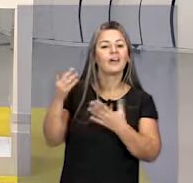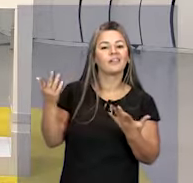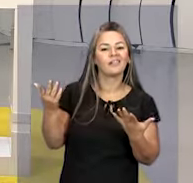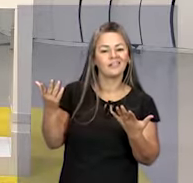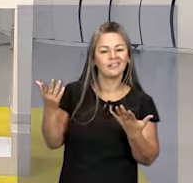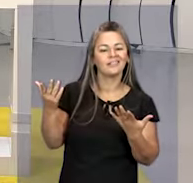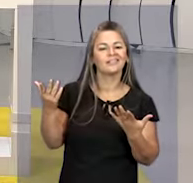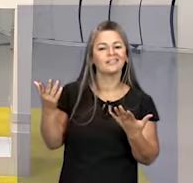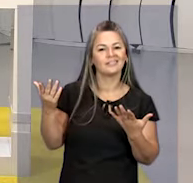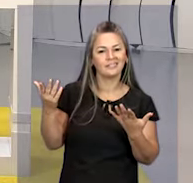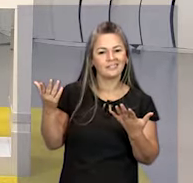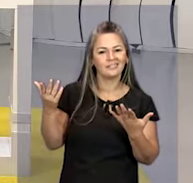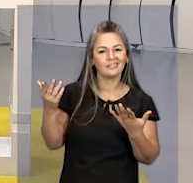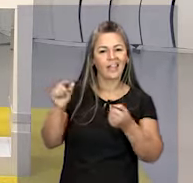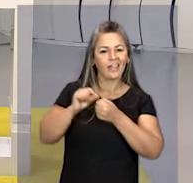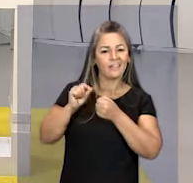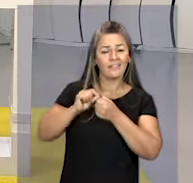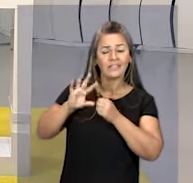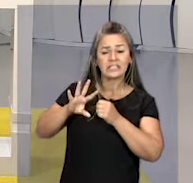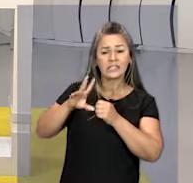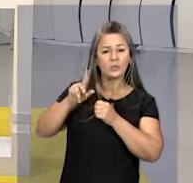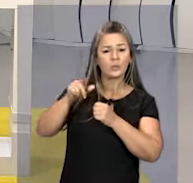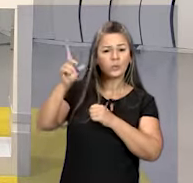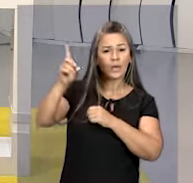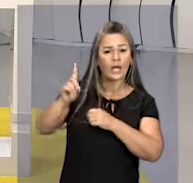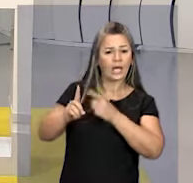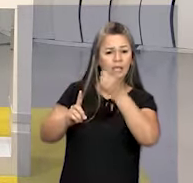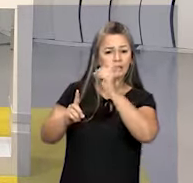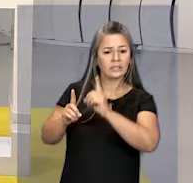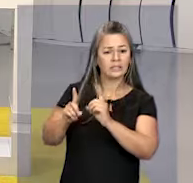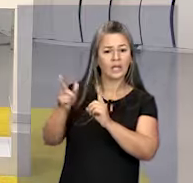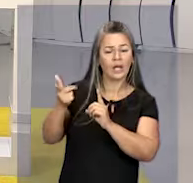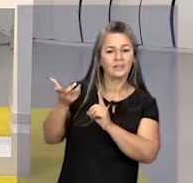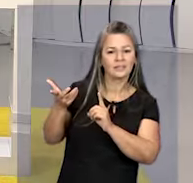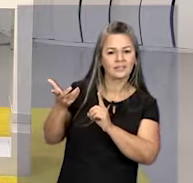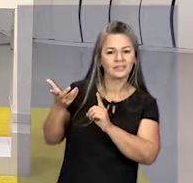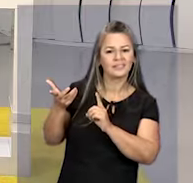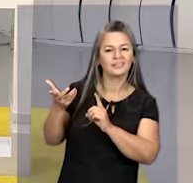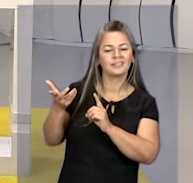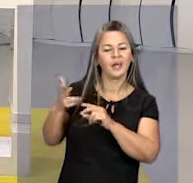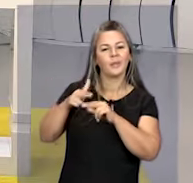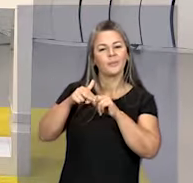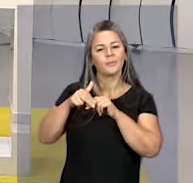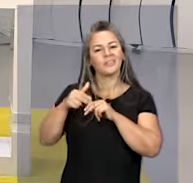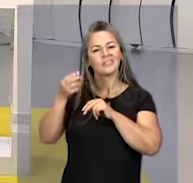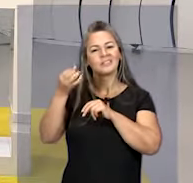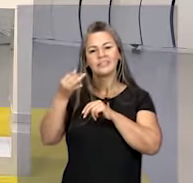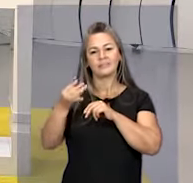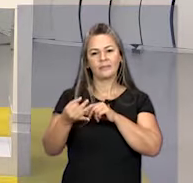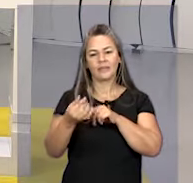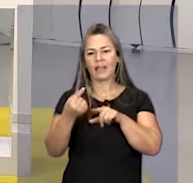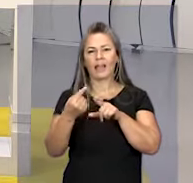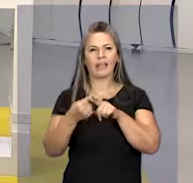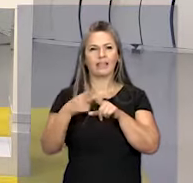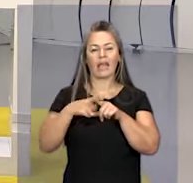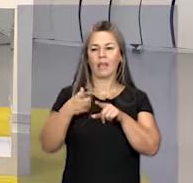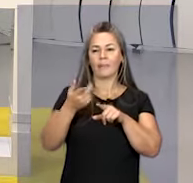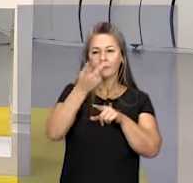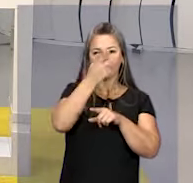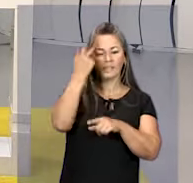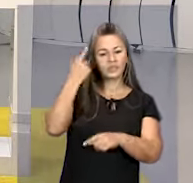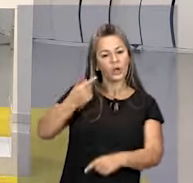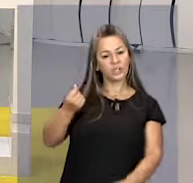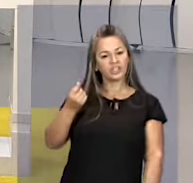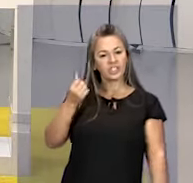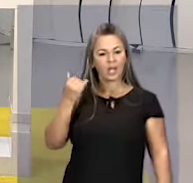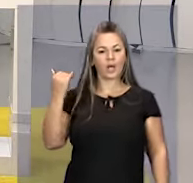herança para os seus filhos. E essa é uma forma também de explicar a sociedade, o mundo e o lugar que as